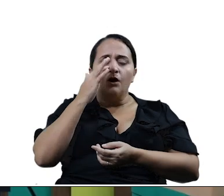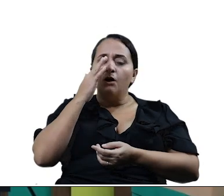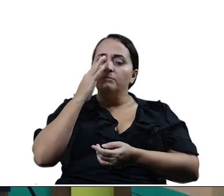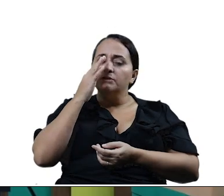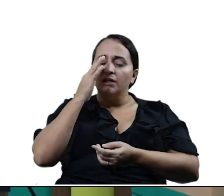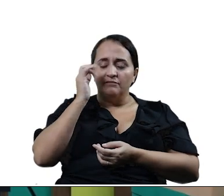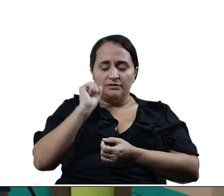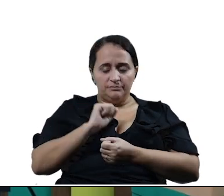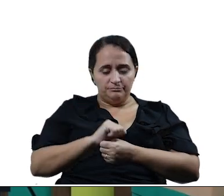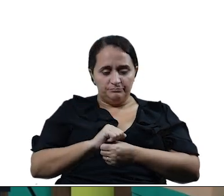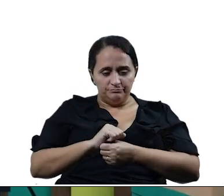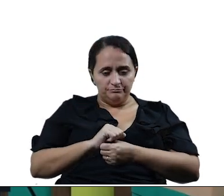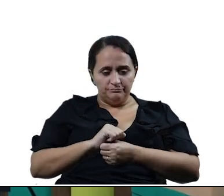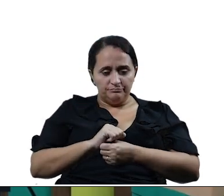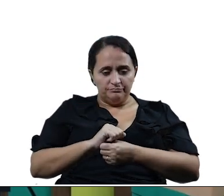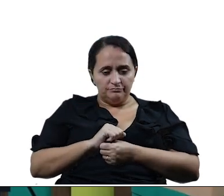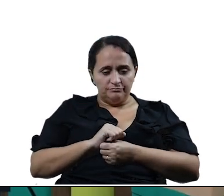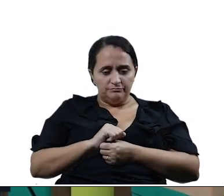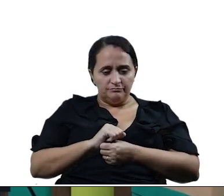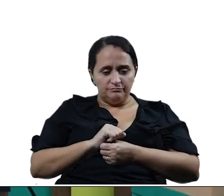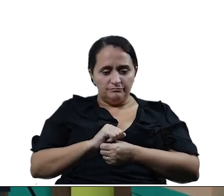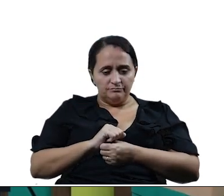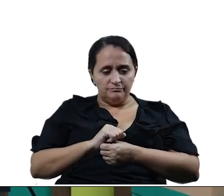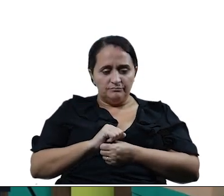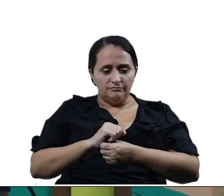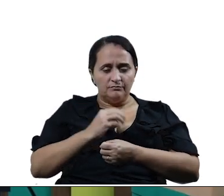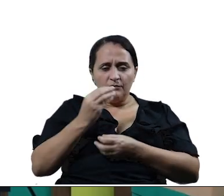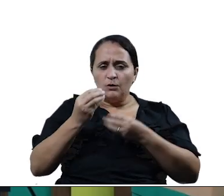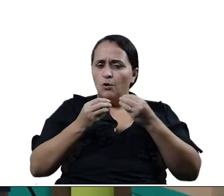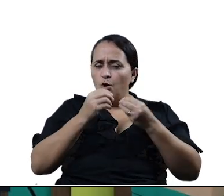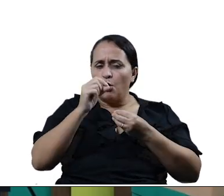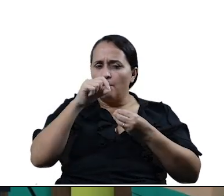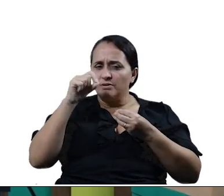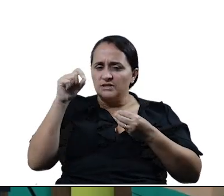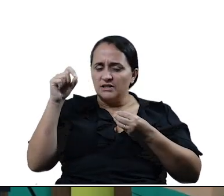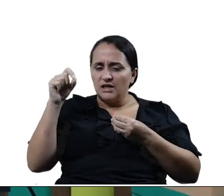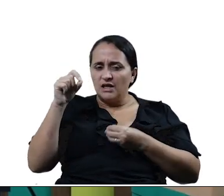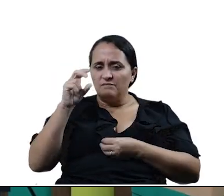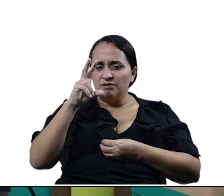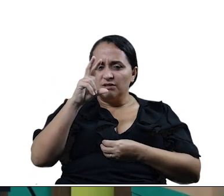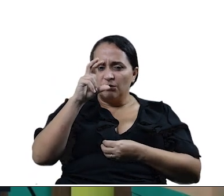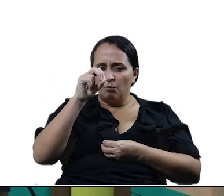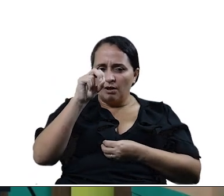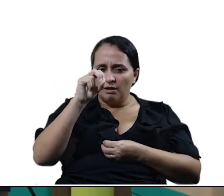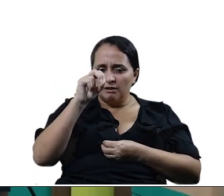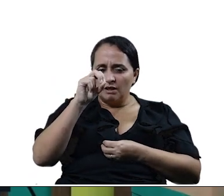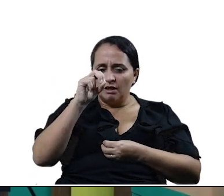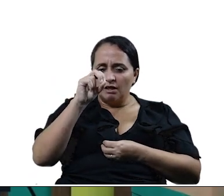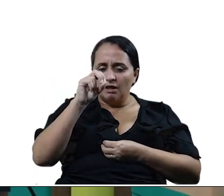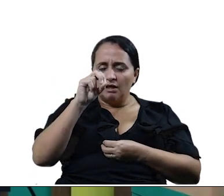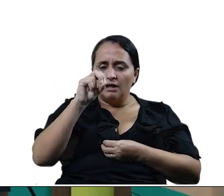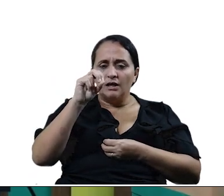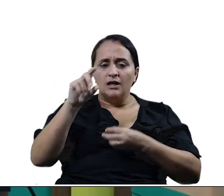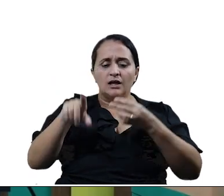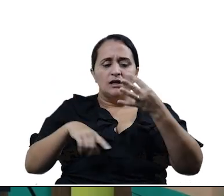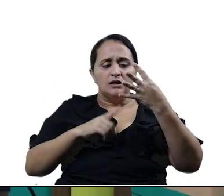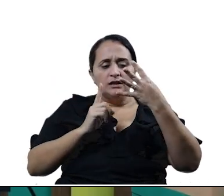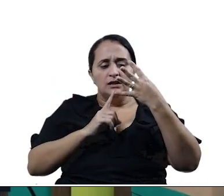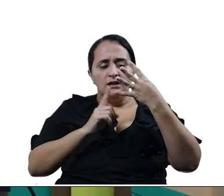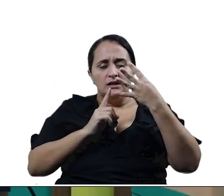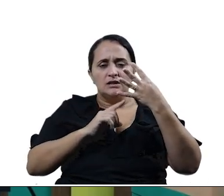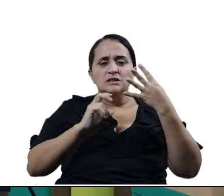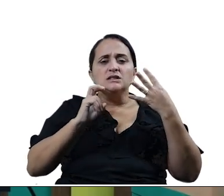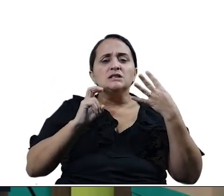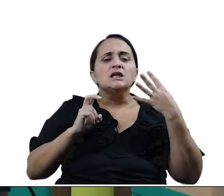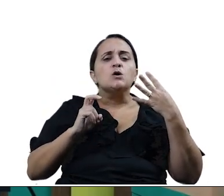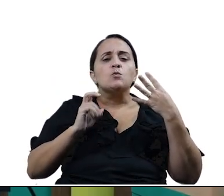A grafia dos 50 e a grafia dos 5 centavos. Observe